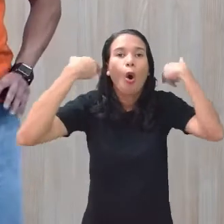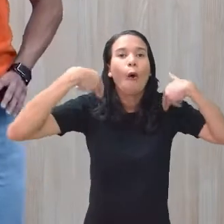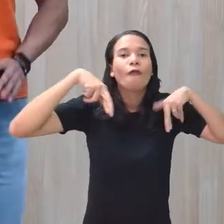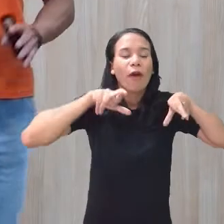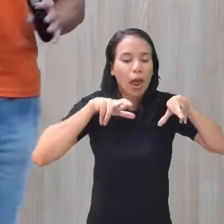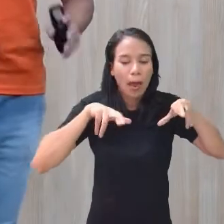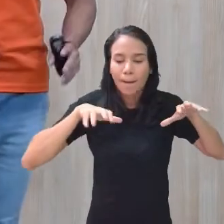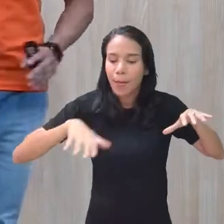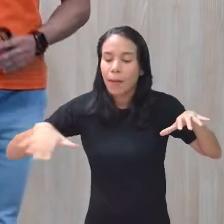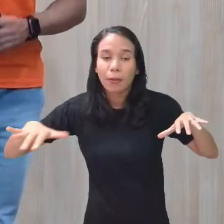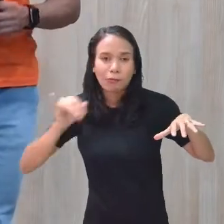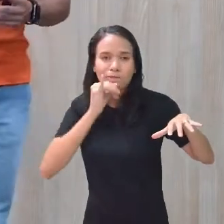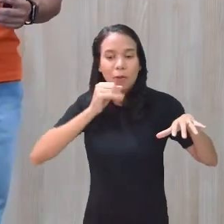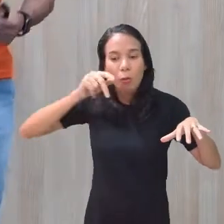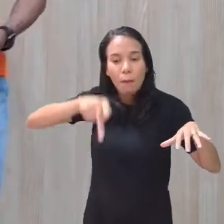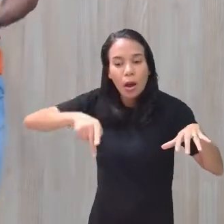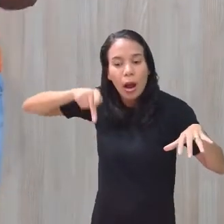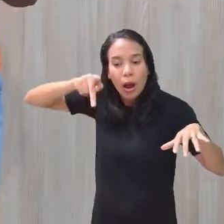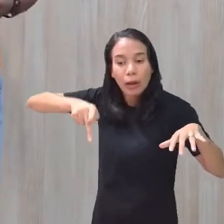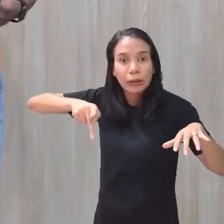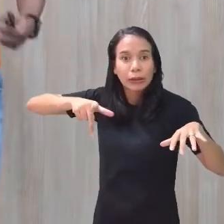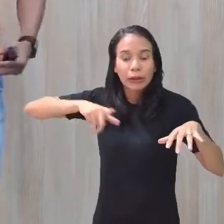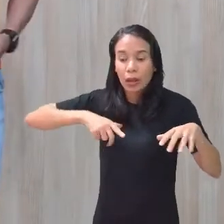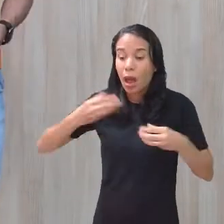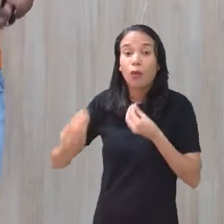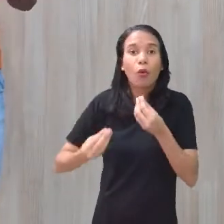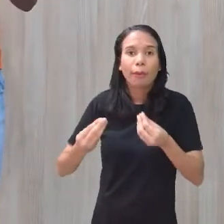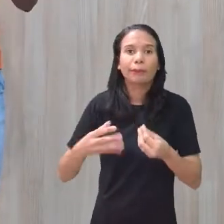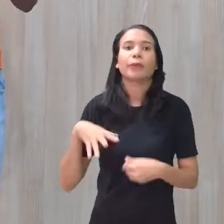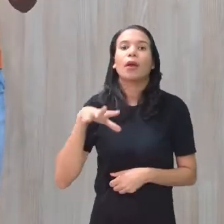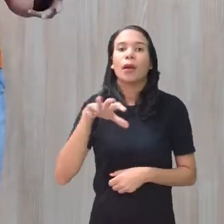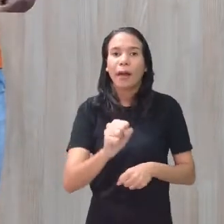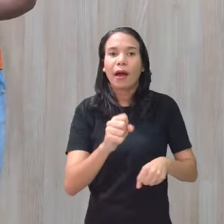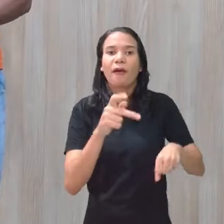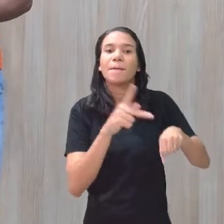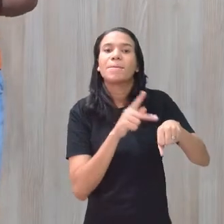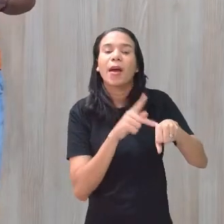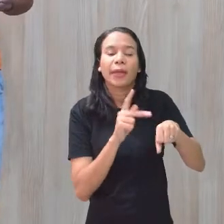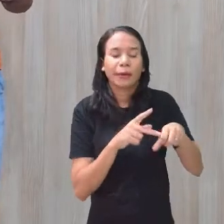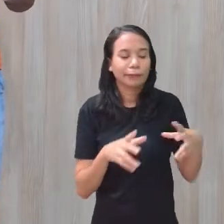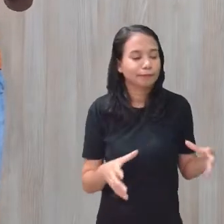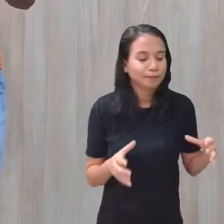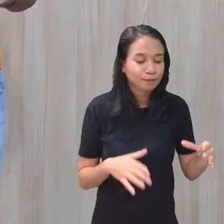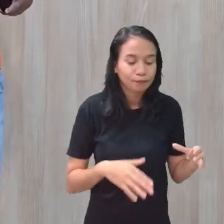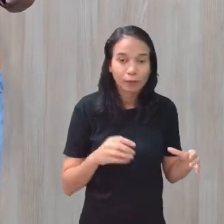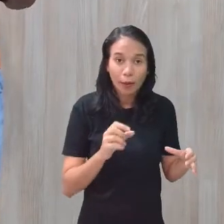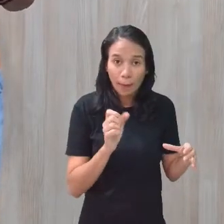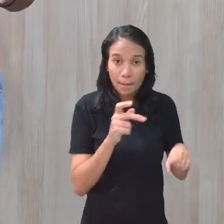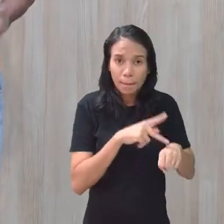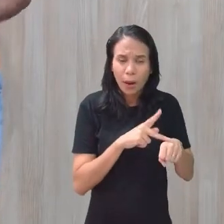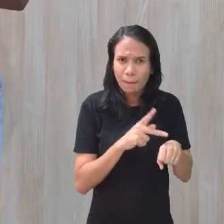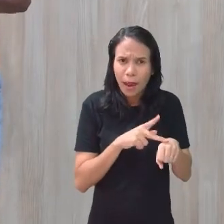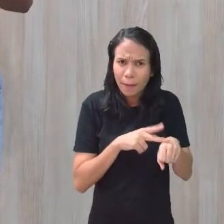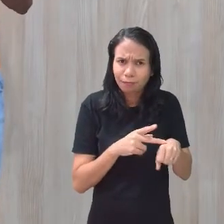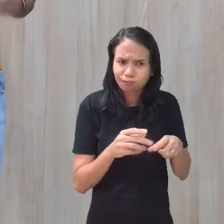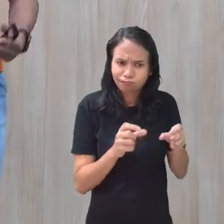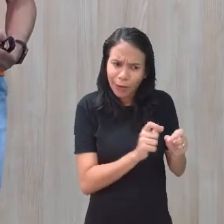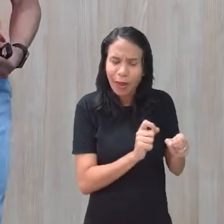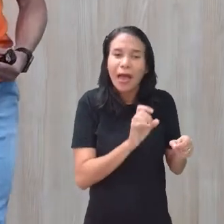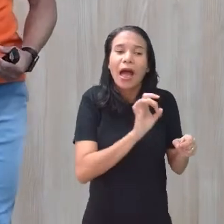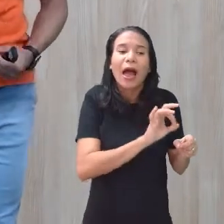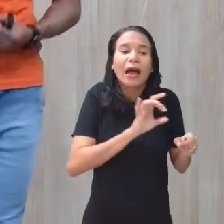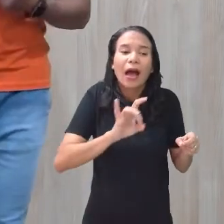exemplo, e aí eles contavam com pedras, tá? Pegavam 2 saquinhos cheios de pedras, cada